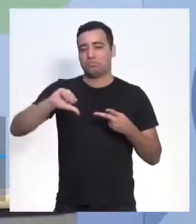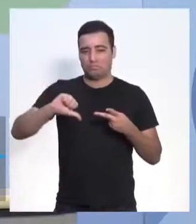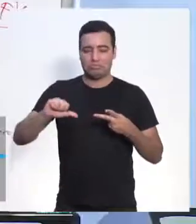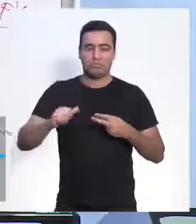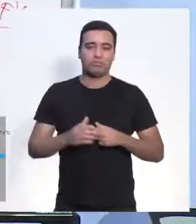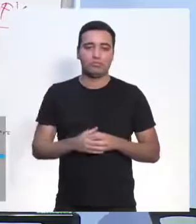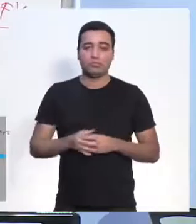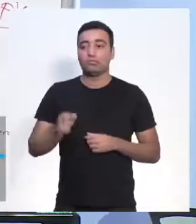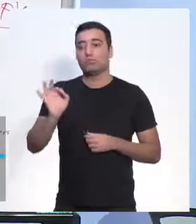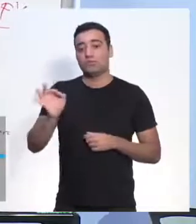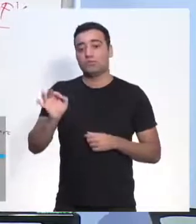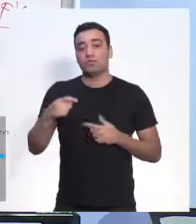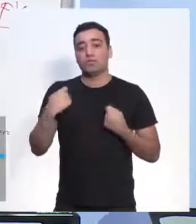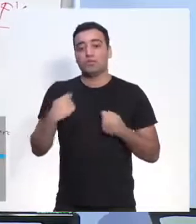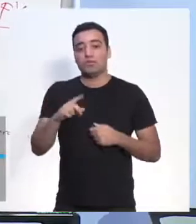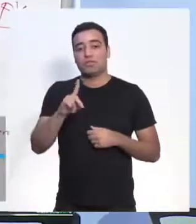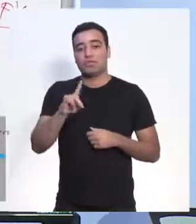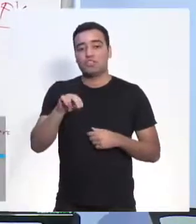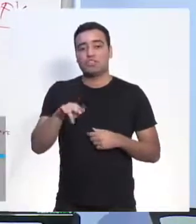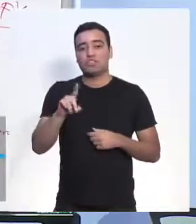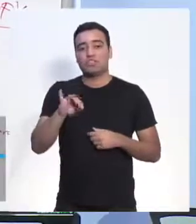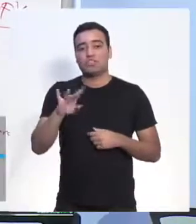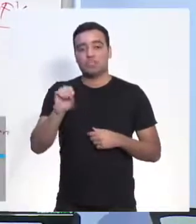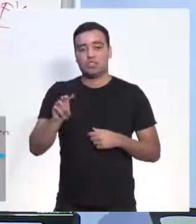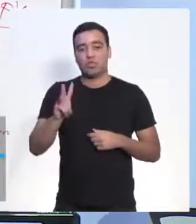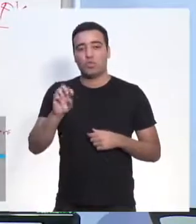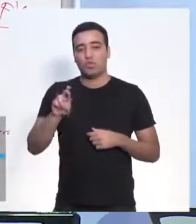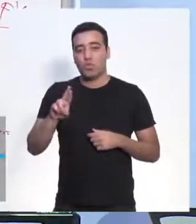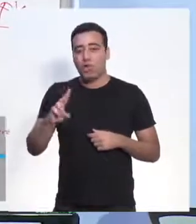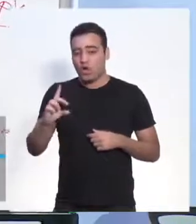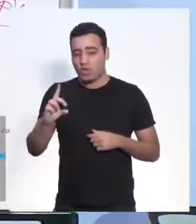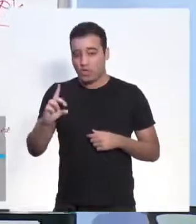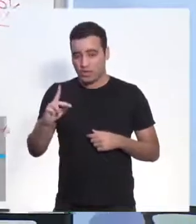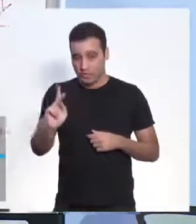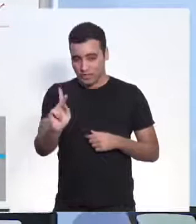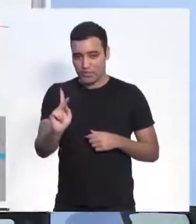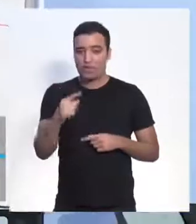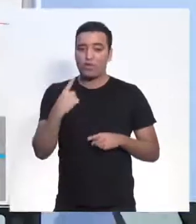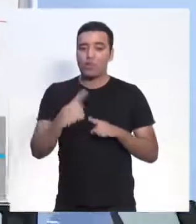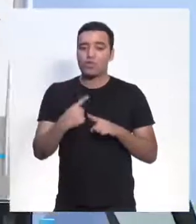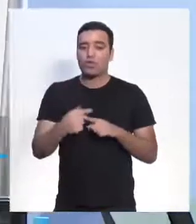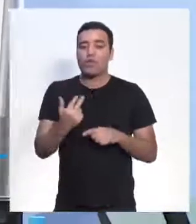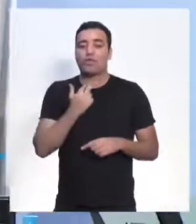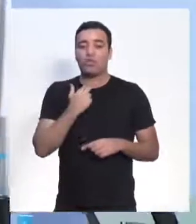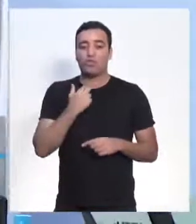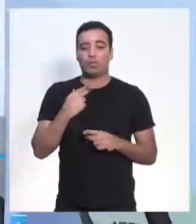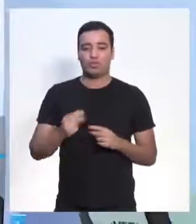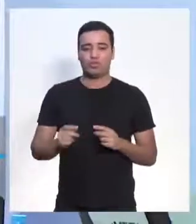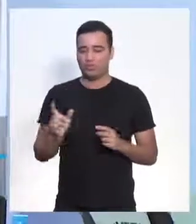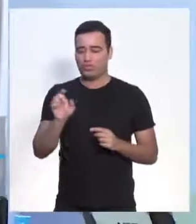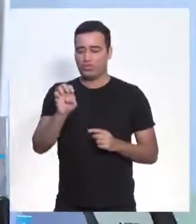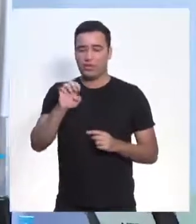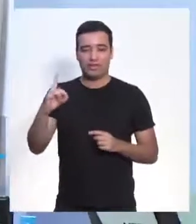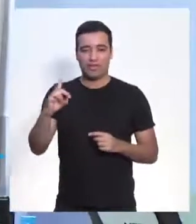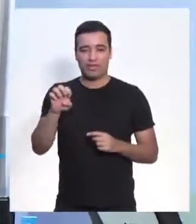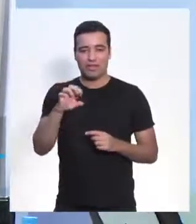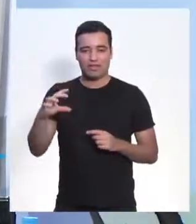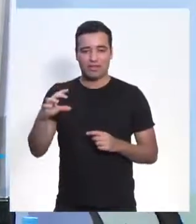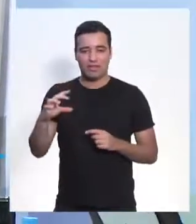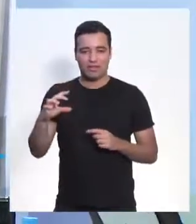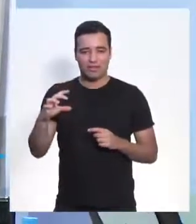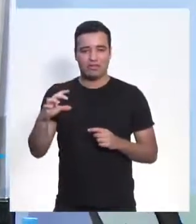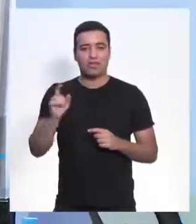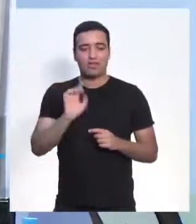nesse caso, você tem que escrever didn't work, igual eu expliquei aqui, ó. Por quê? Você não pode repetir o ed, tá? O ed já está,